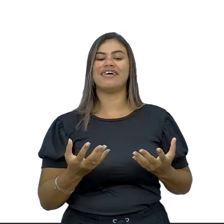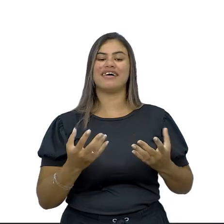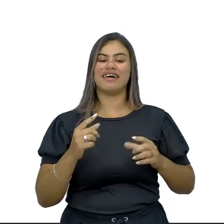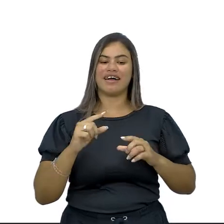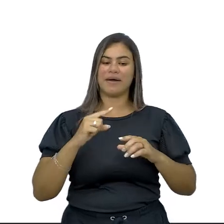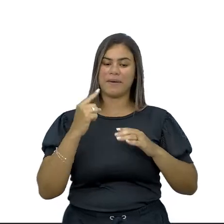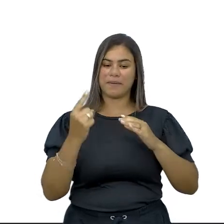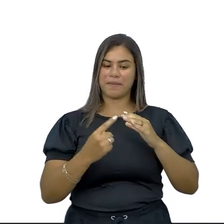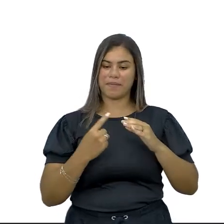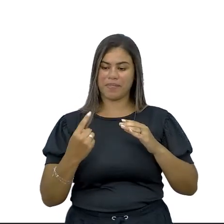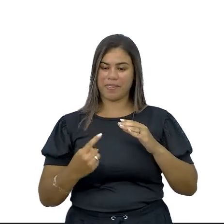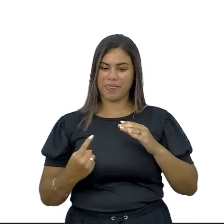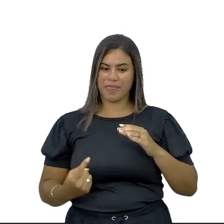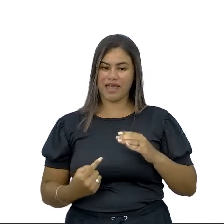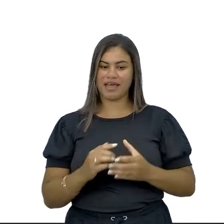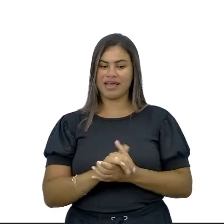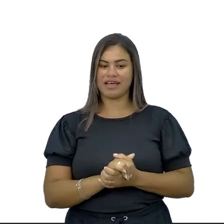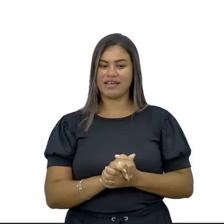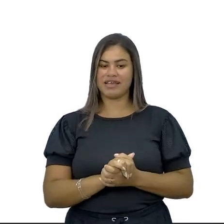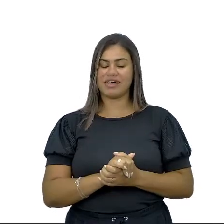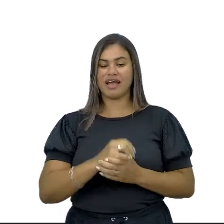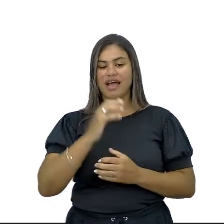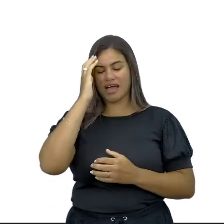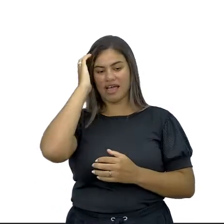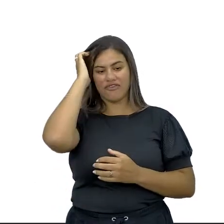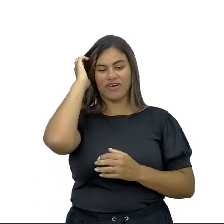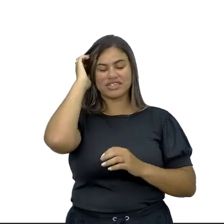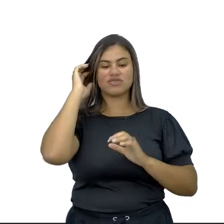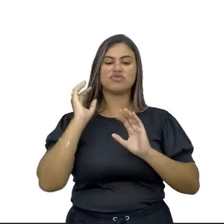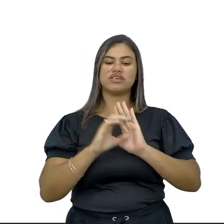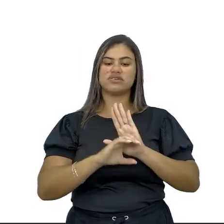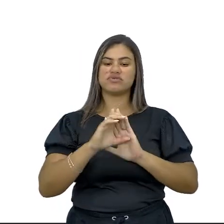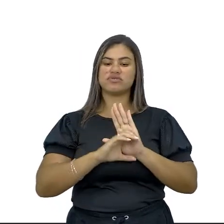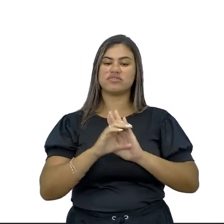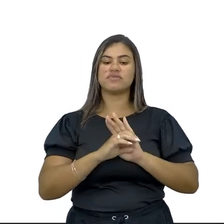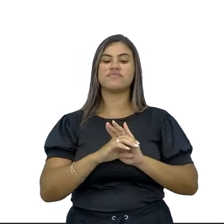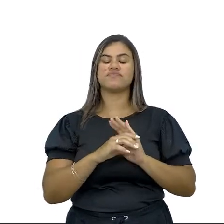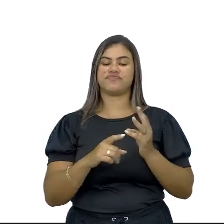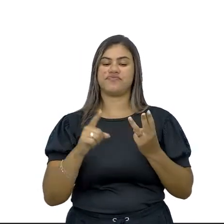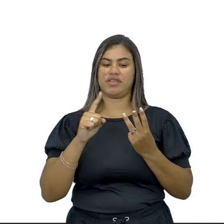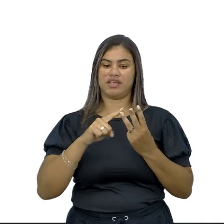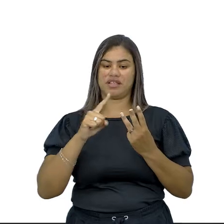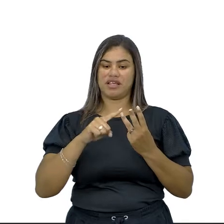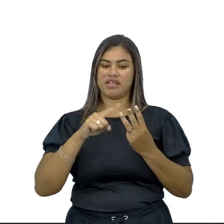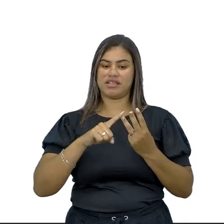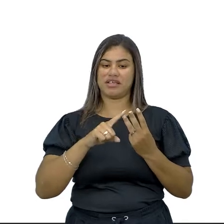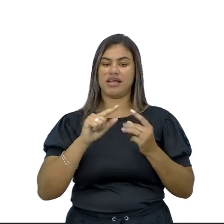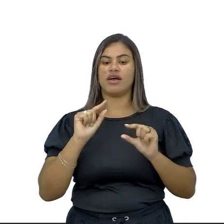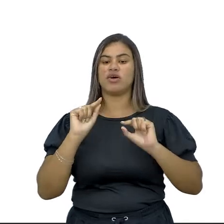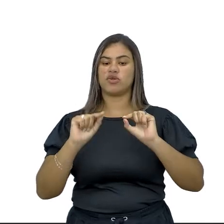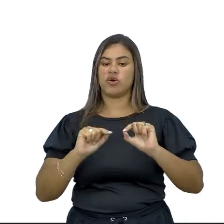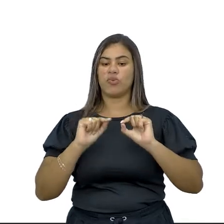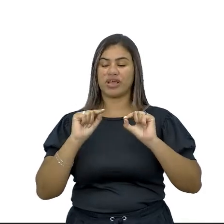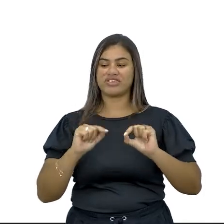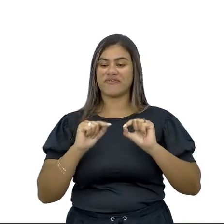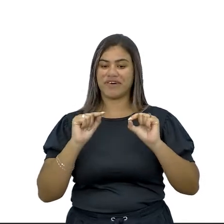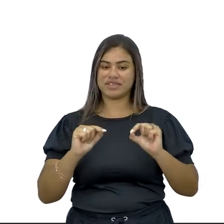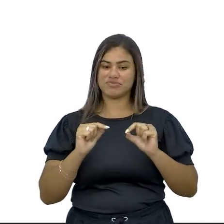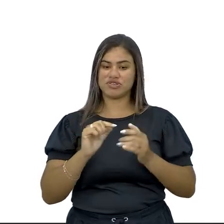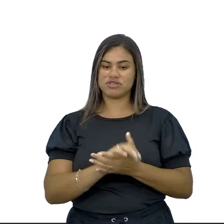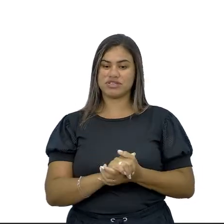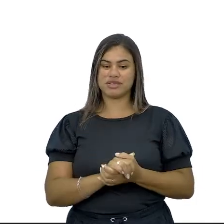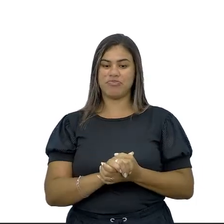desse movimento. Já com o terceiro momento, nós finalizaremos a formação de hoje com as sugestões